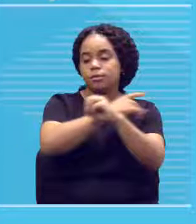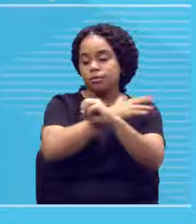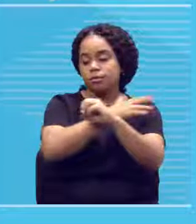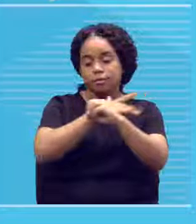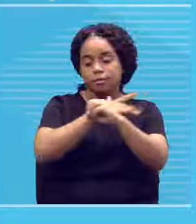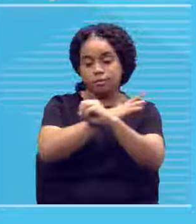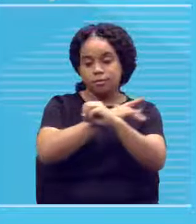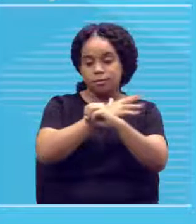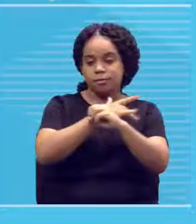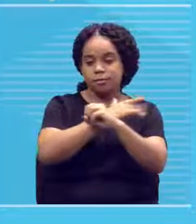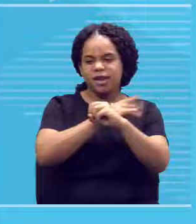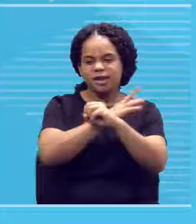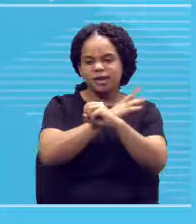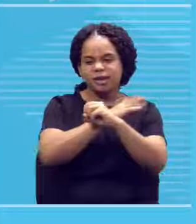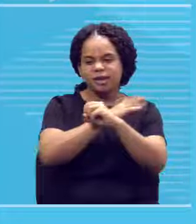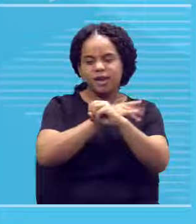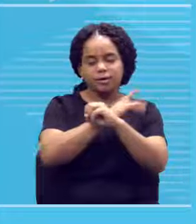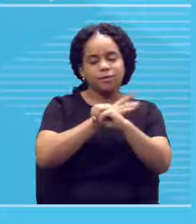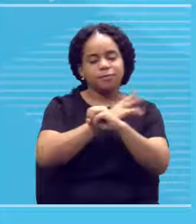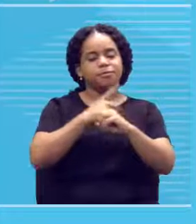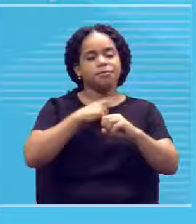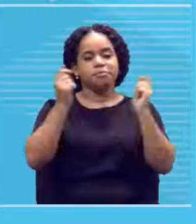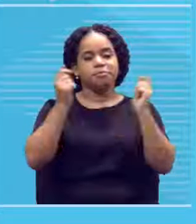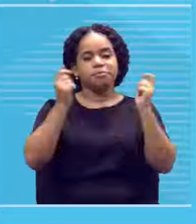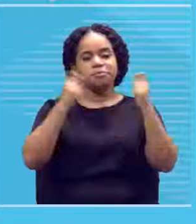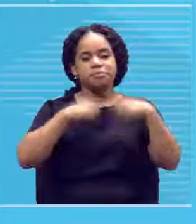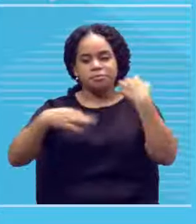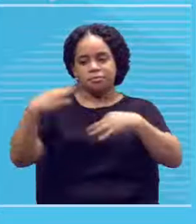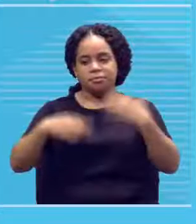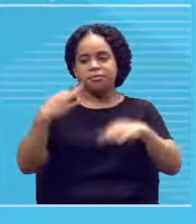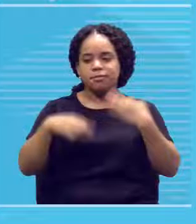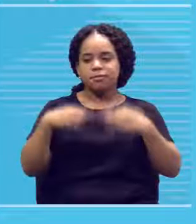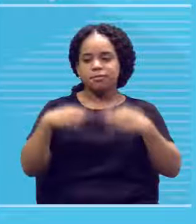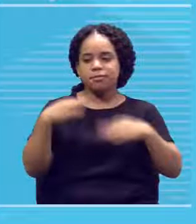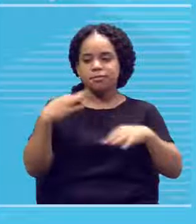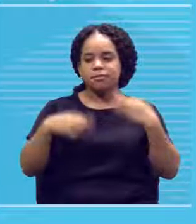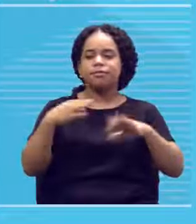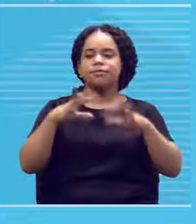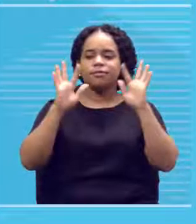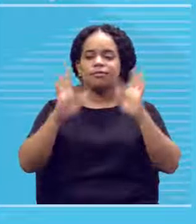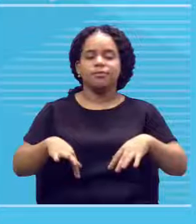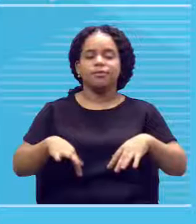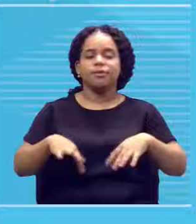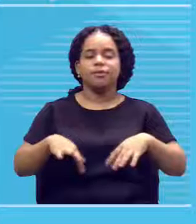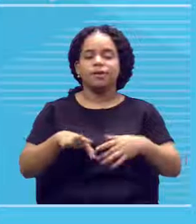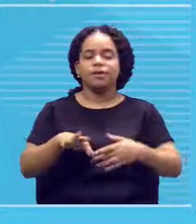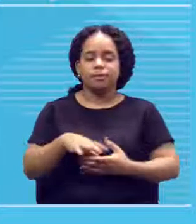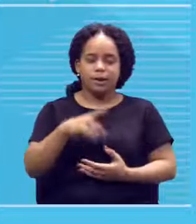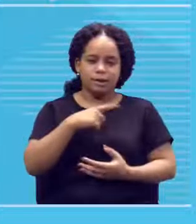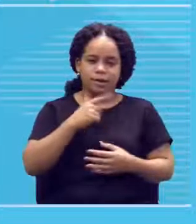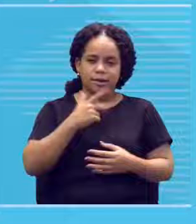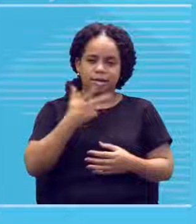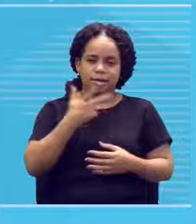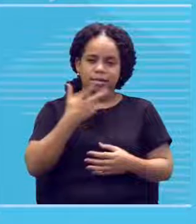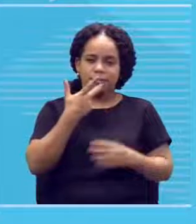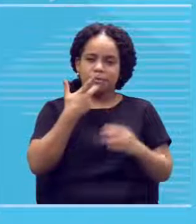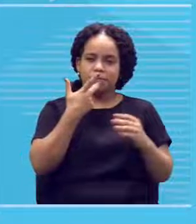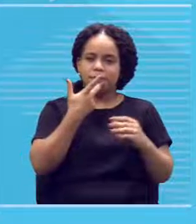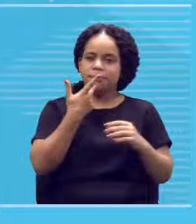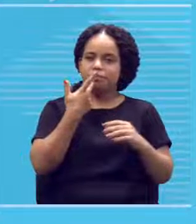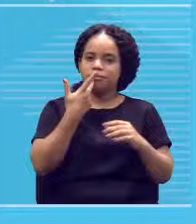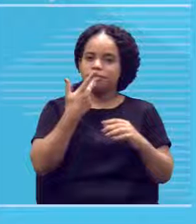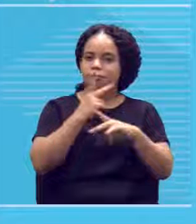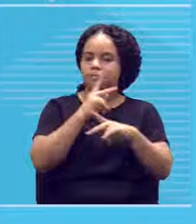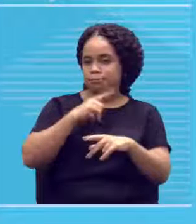Cometa essa Arautos do Juízo Final para você não repetir a fala do Kelvin no segundo quadrinho ele utilizou um